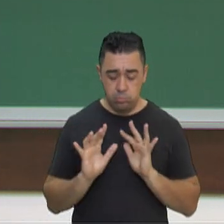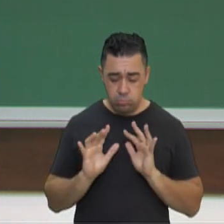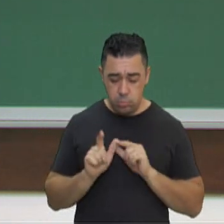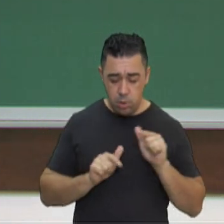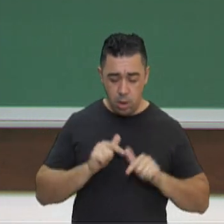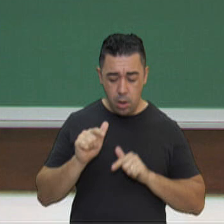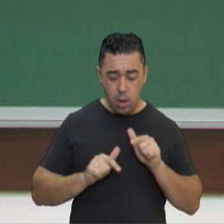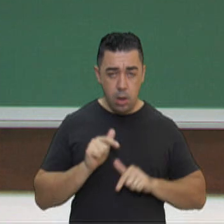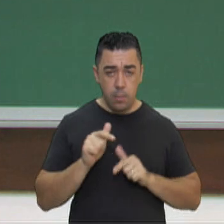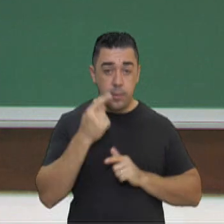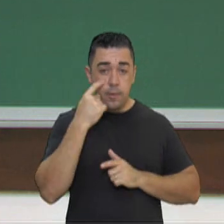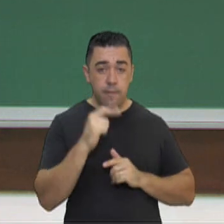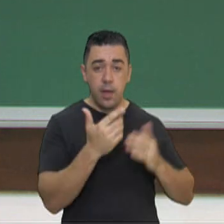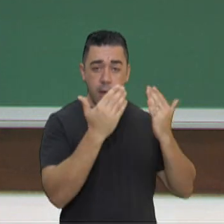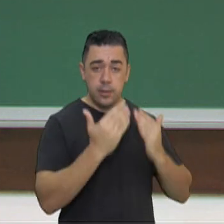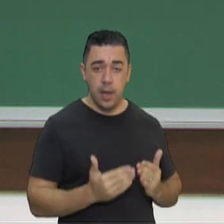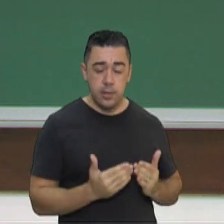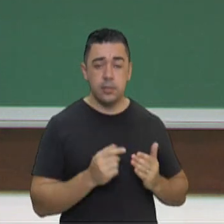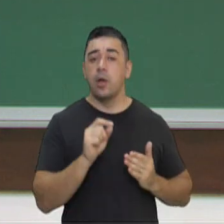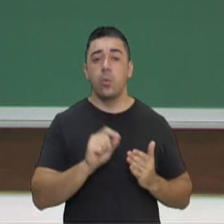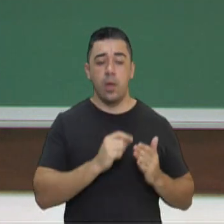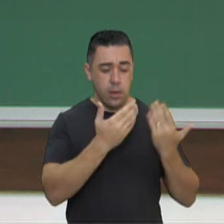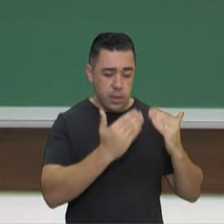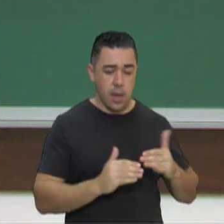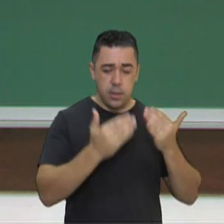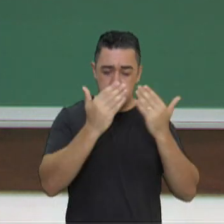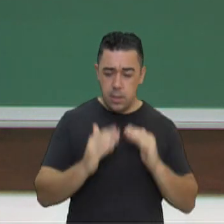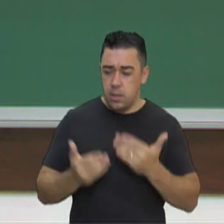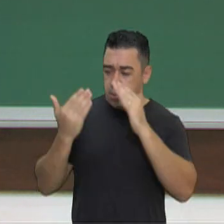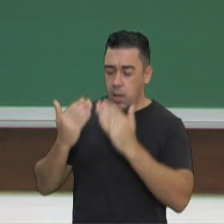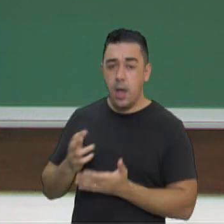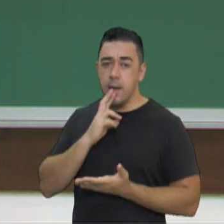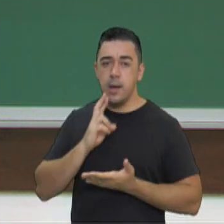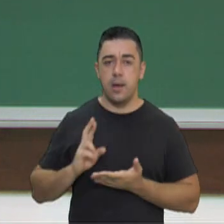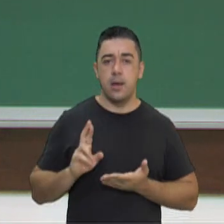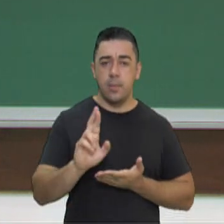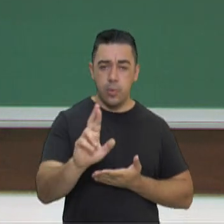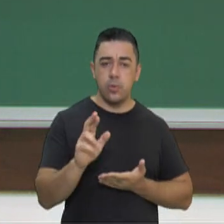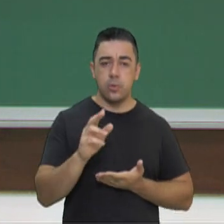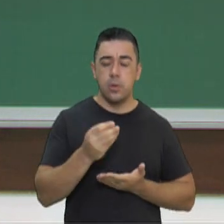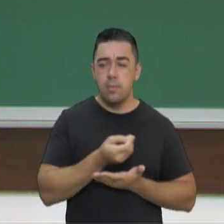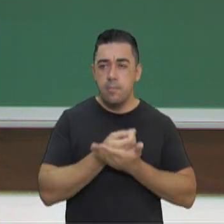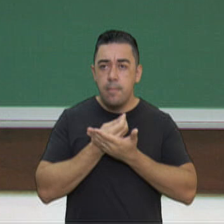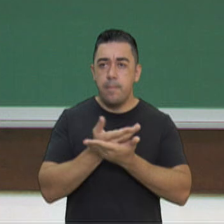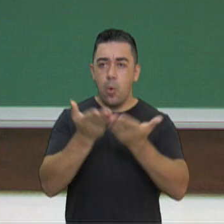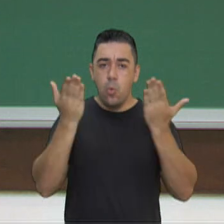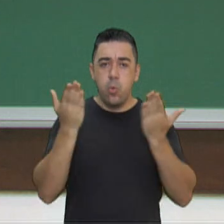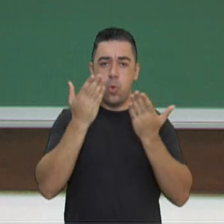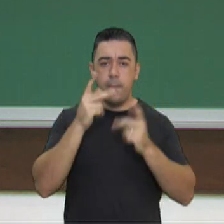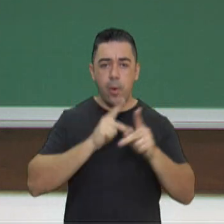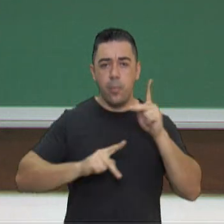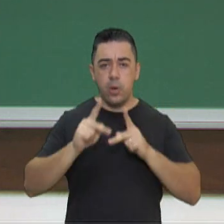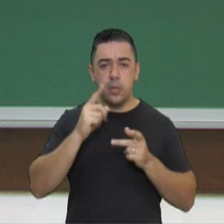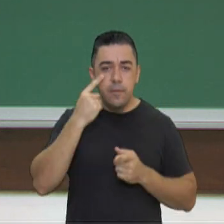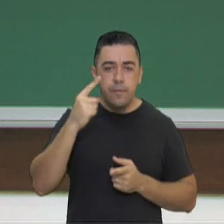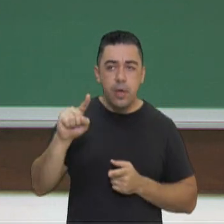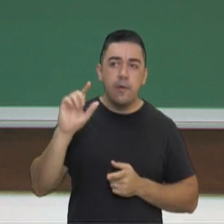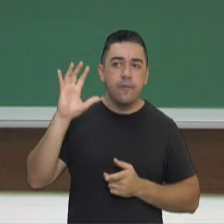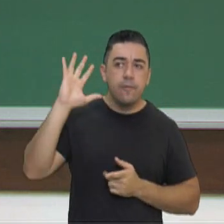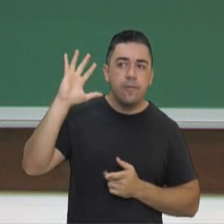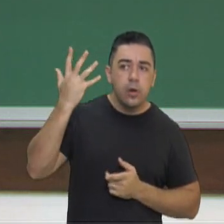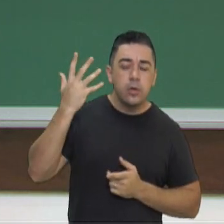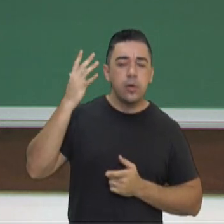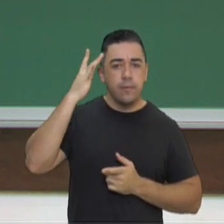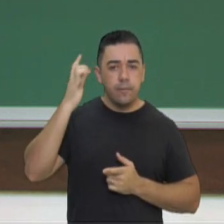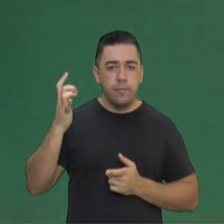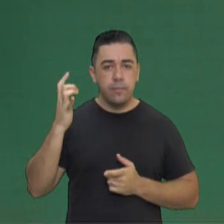trabalhando e estão lá analisando esses dados para daí repassar para a população a previsão do tempo, tá?